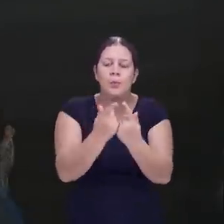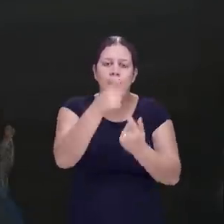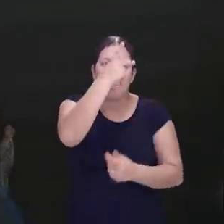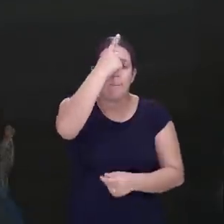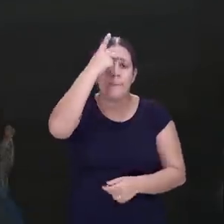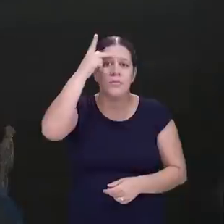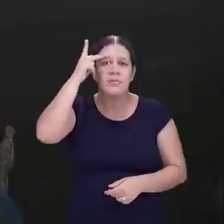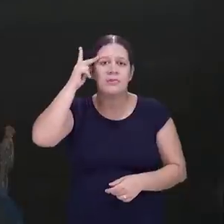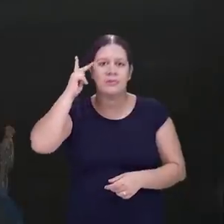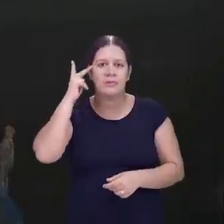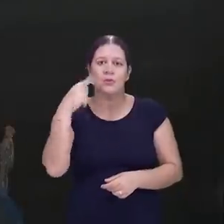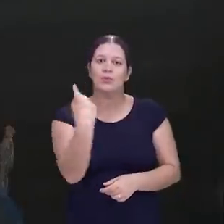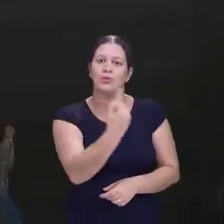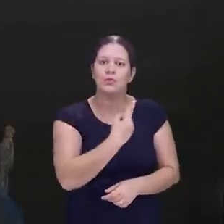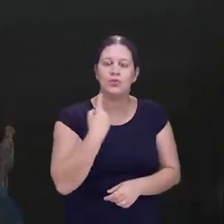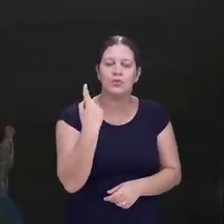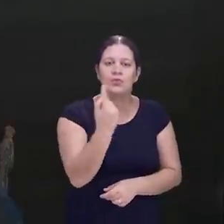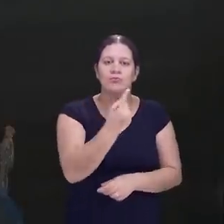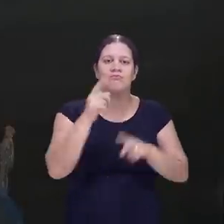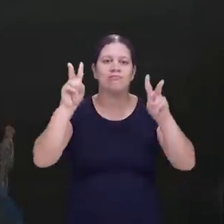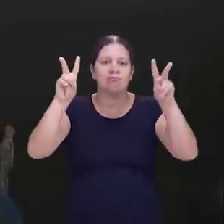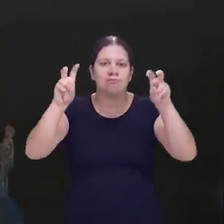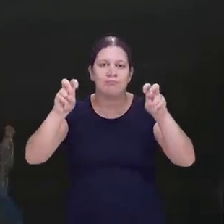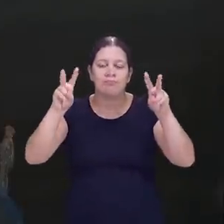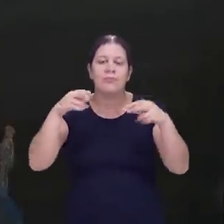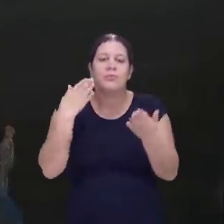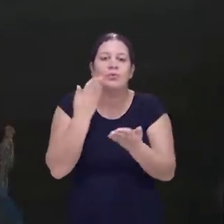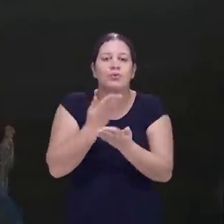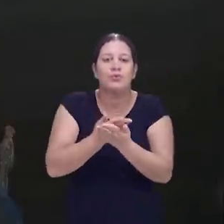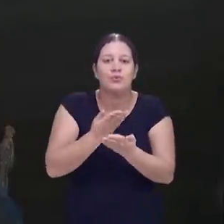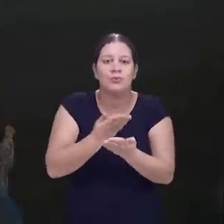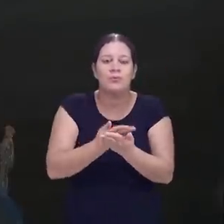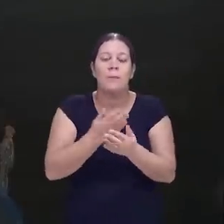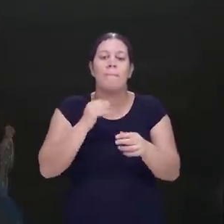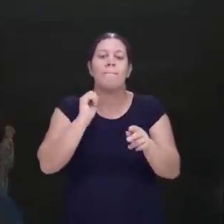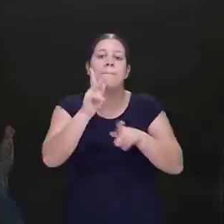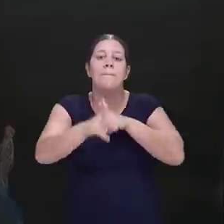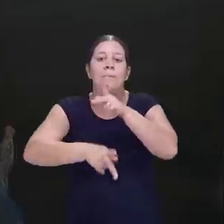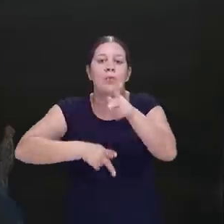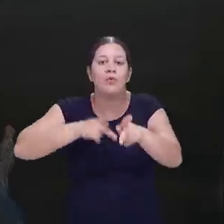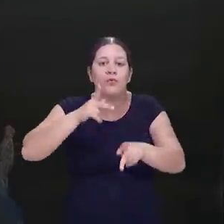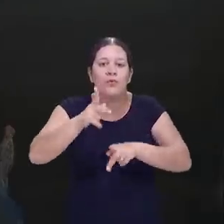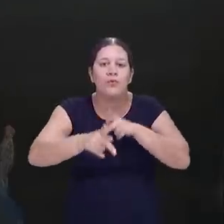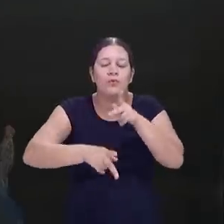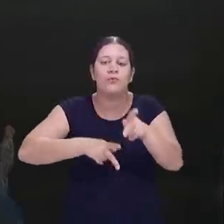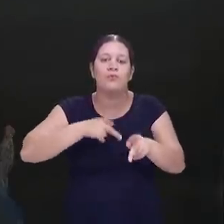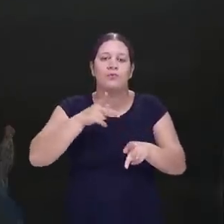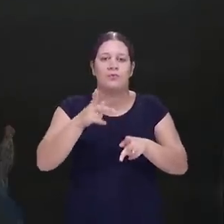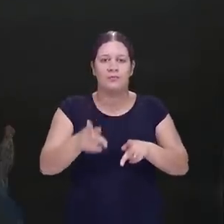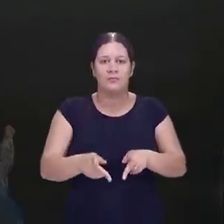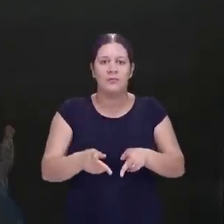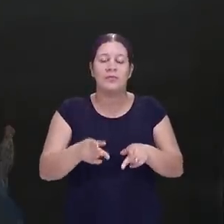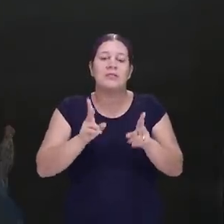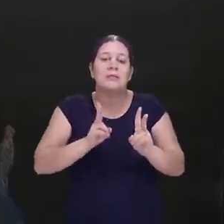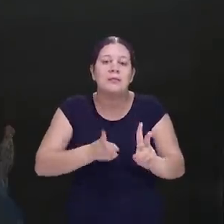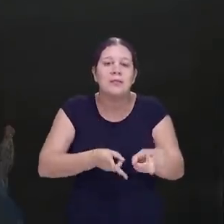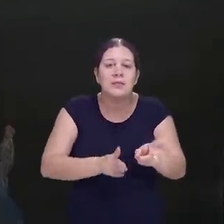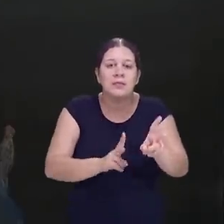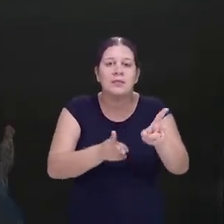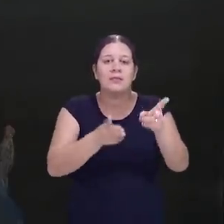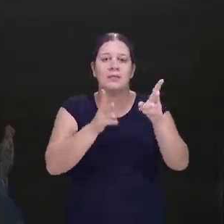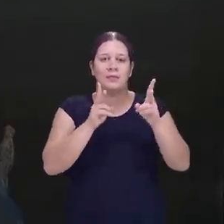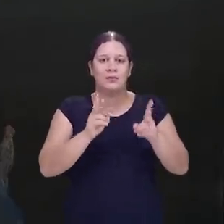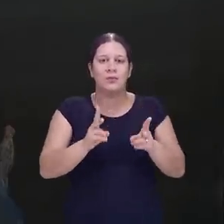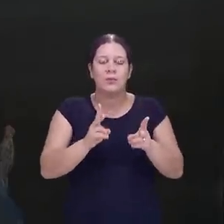de pessoas? É sobre isso que a gente vai tratar a partir de agora. Para começar, povo. Povo sempre vai